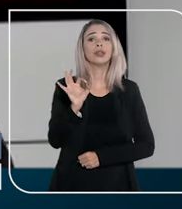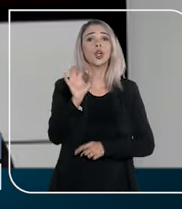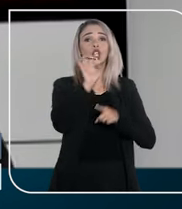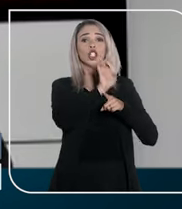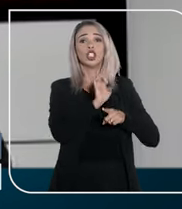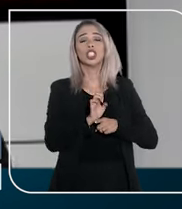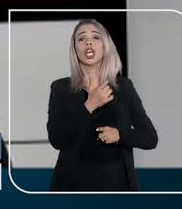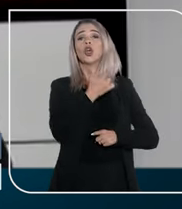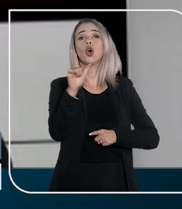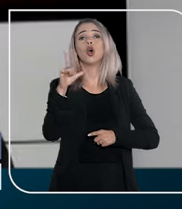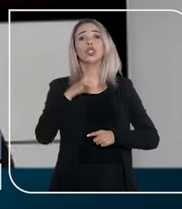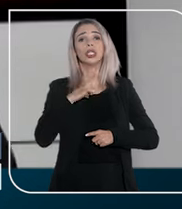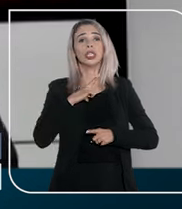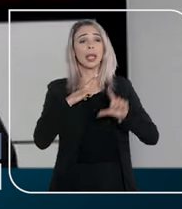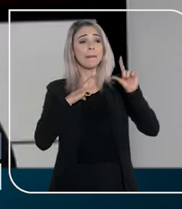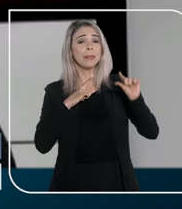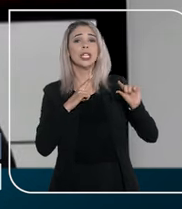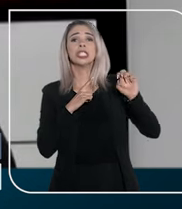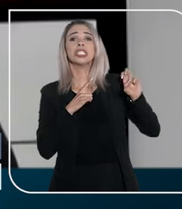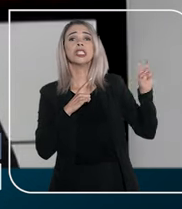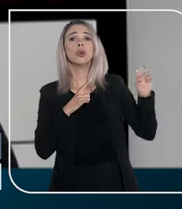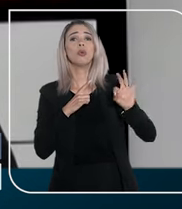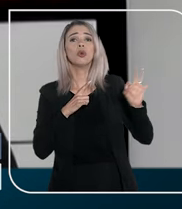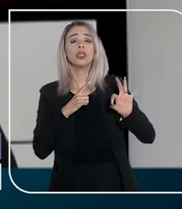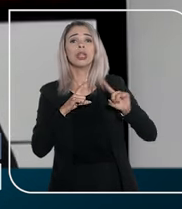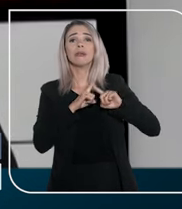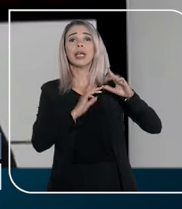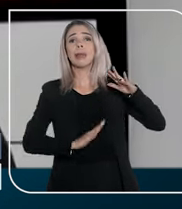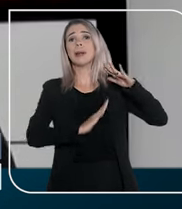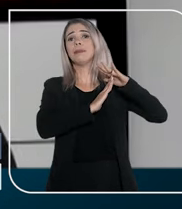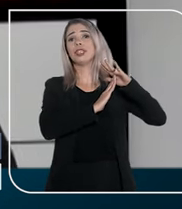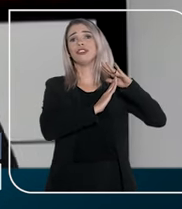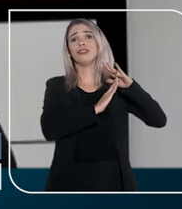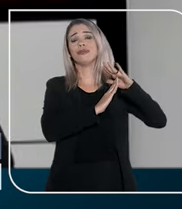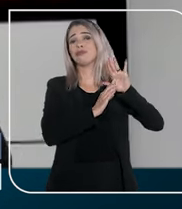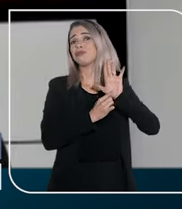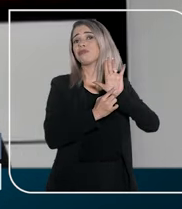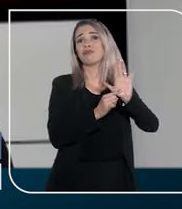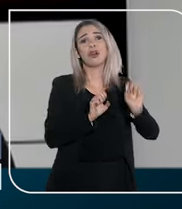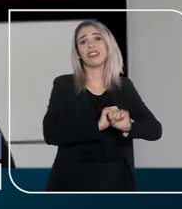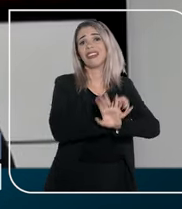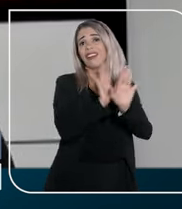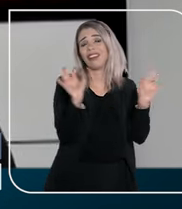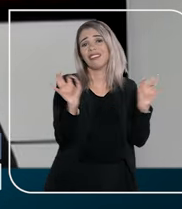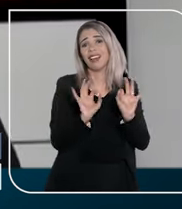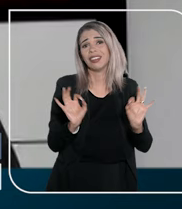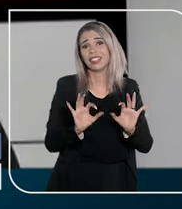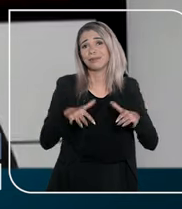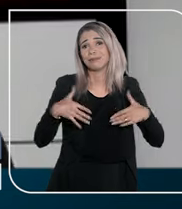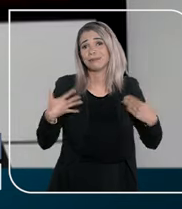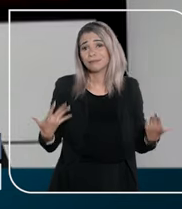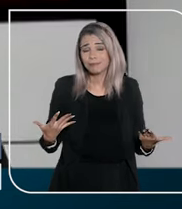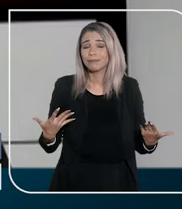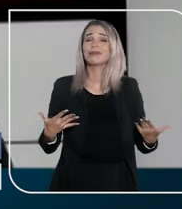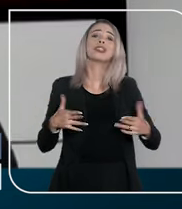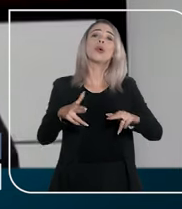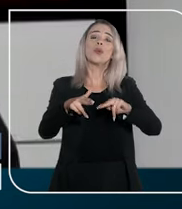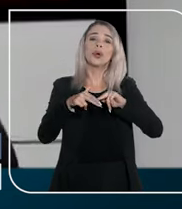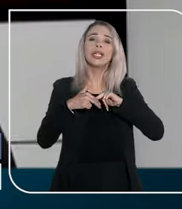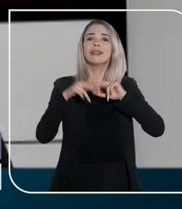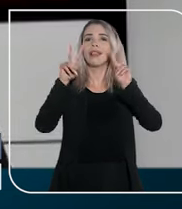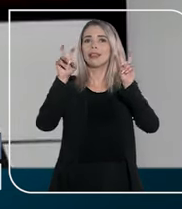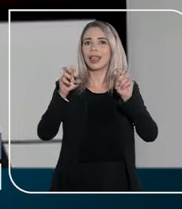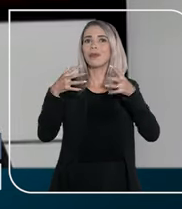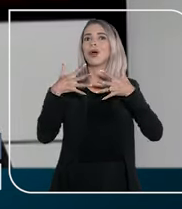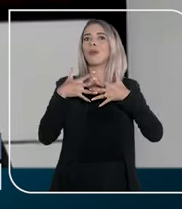que resguardam um mínimo de 5%, mas não dizem o máximo. E aí, o edital vai trazer esses regramentos. E justamente por ser um tema